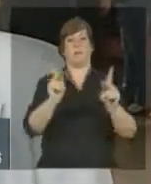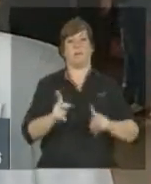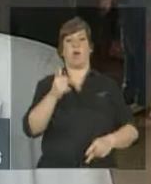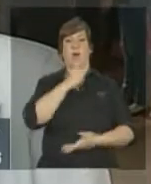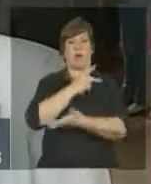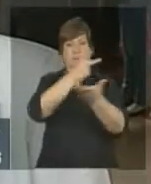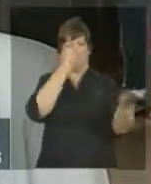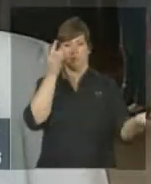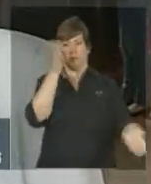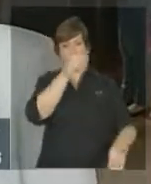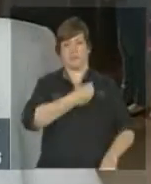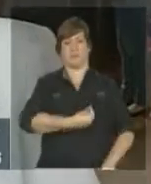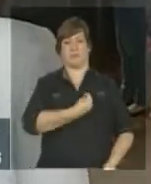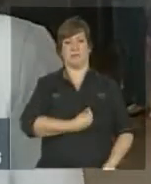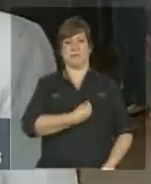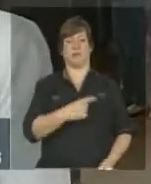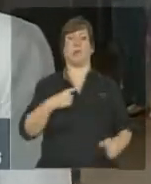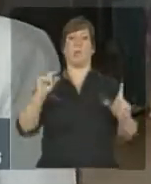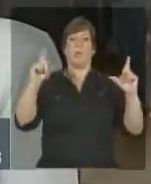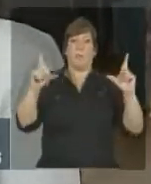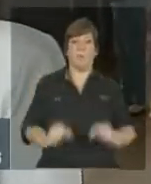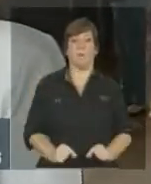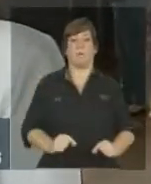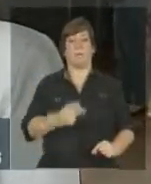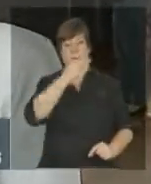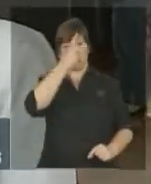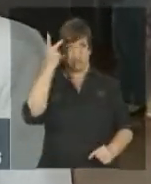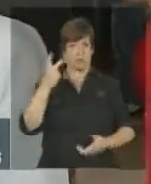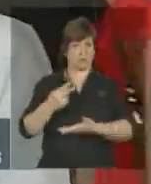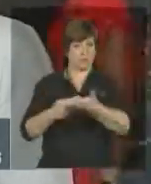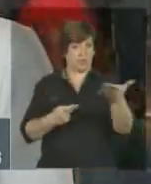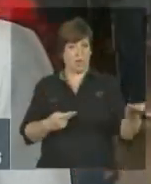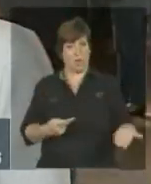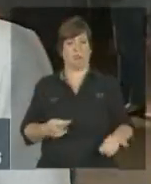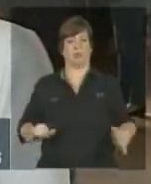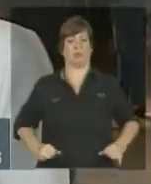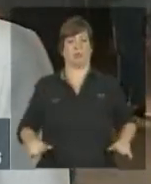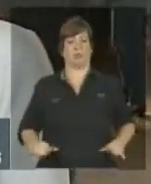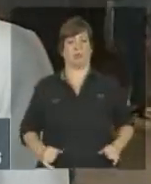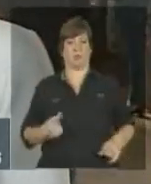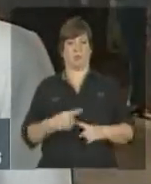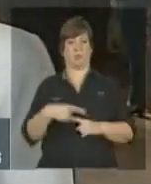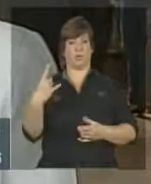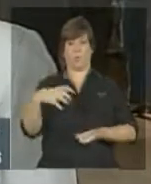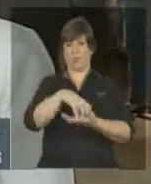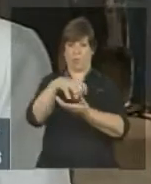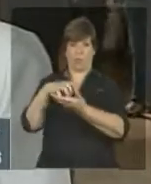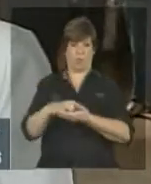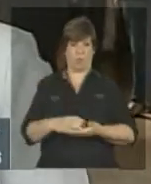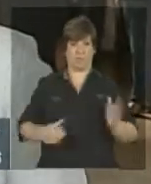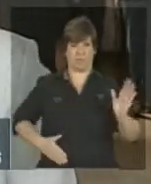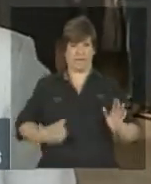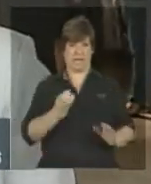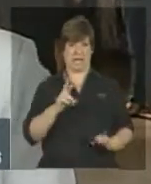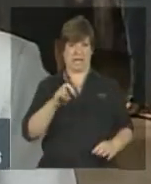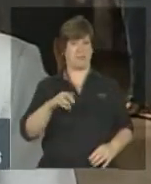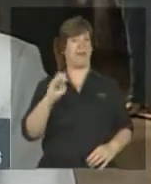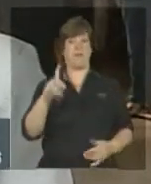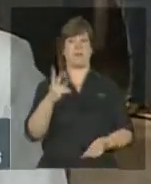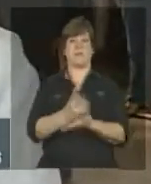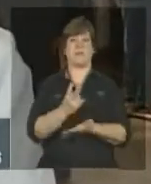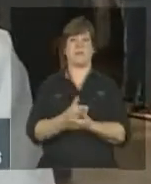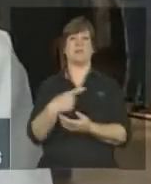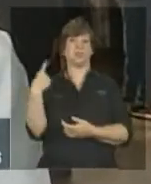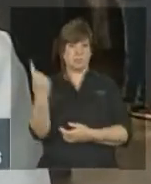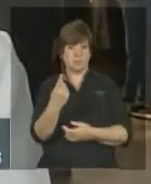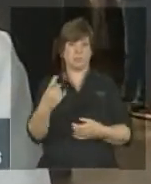efetivamente termos menos pessoas protegidas, que em geral são os mesmos grupos criminosos. É muito comum que os mesmos grupos